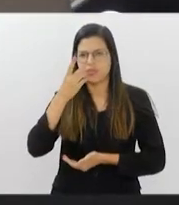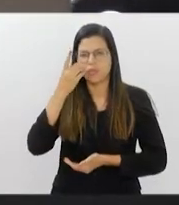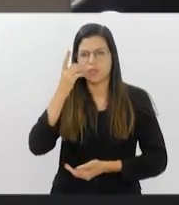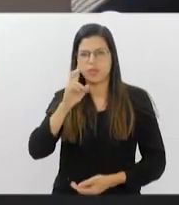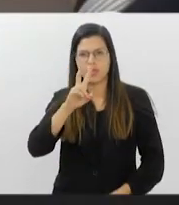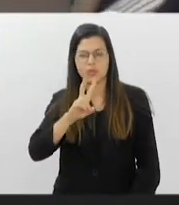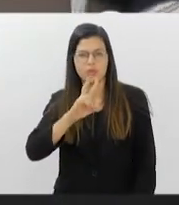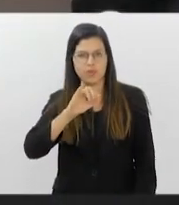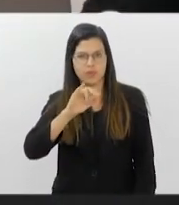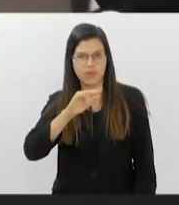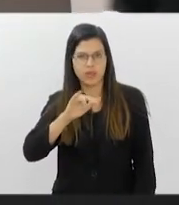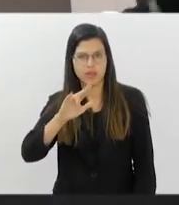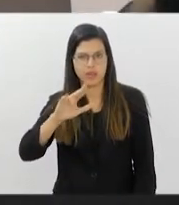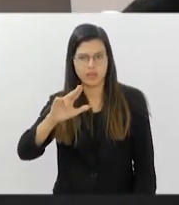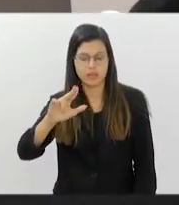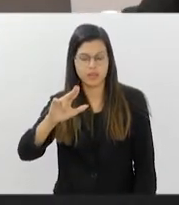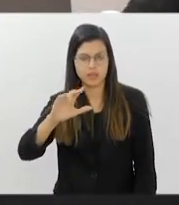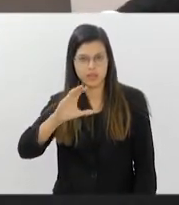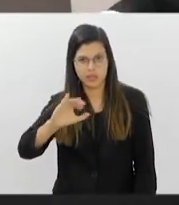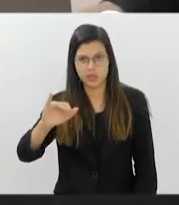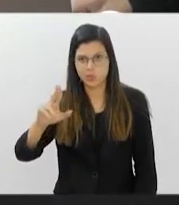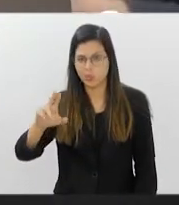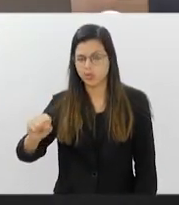Vinícius Cozzolino.